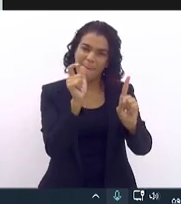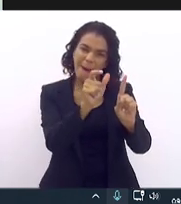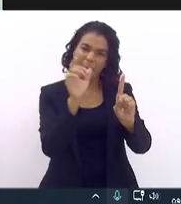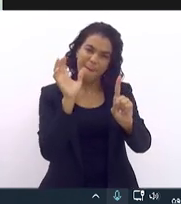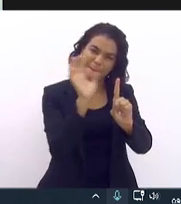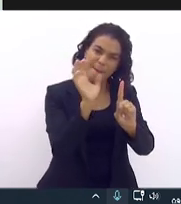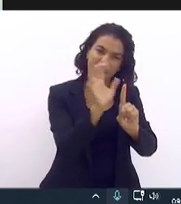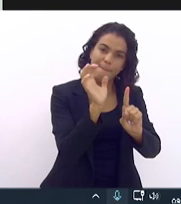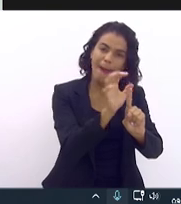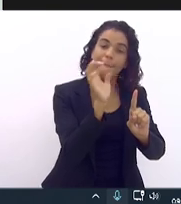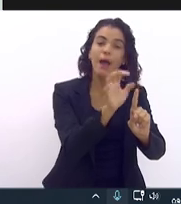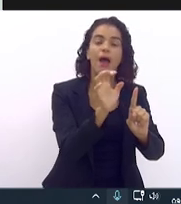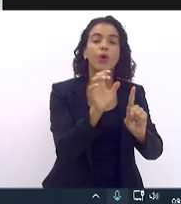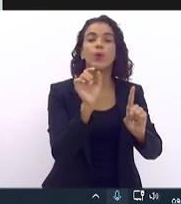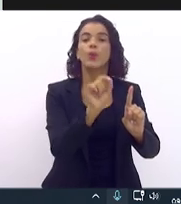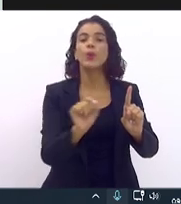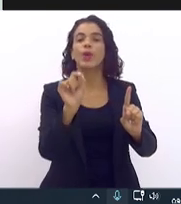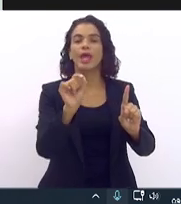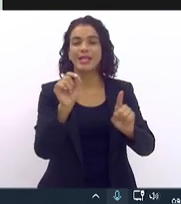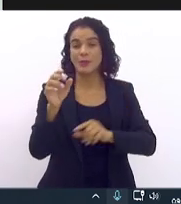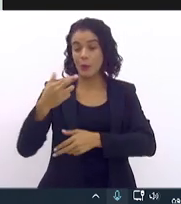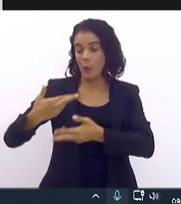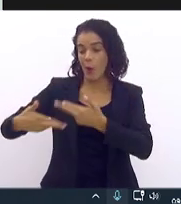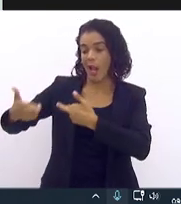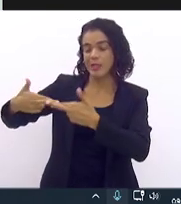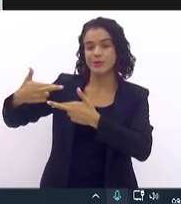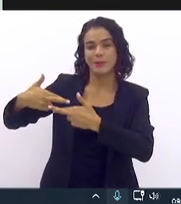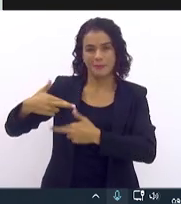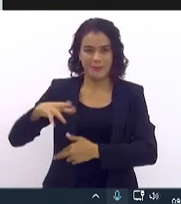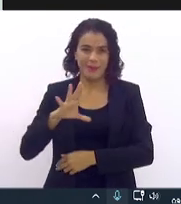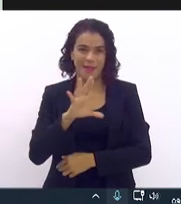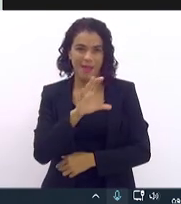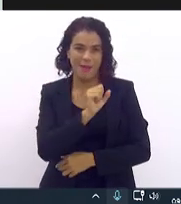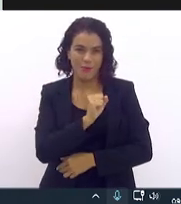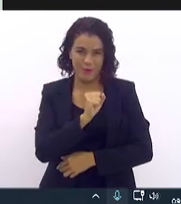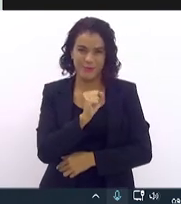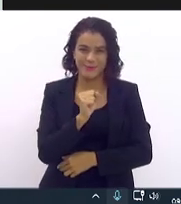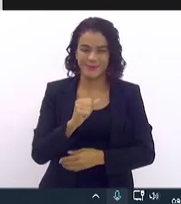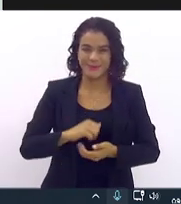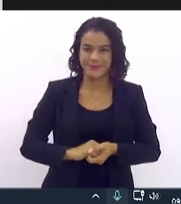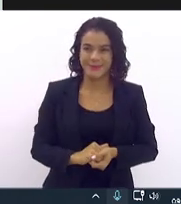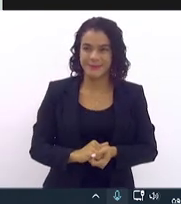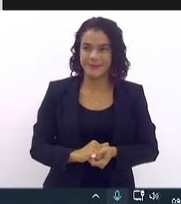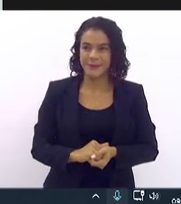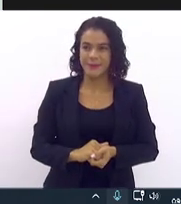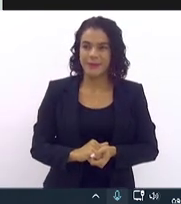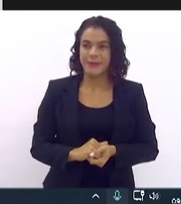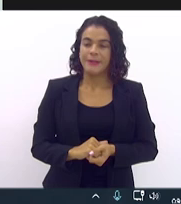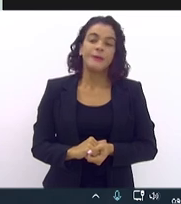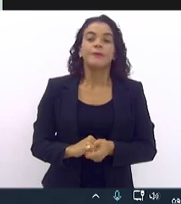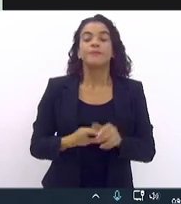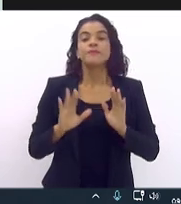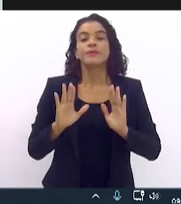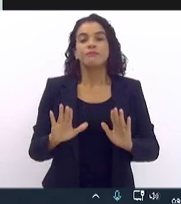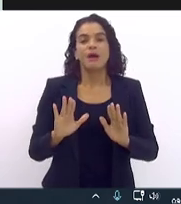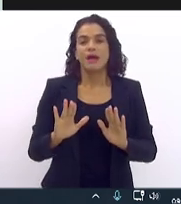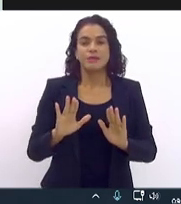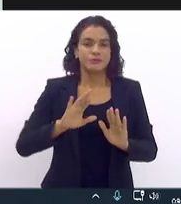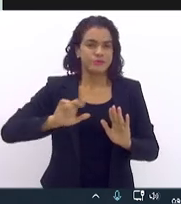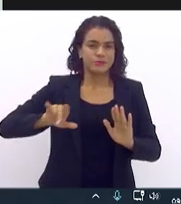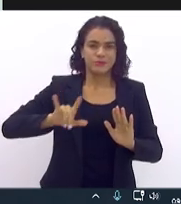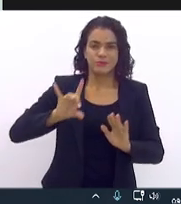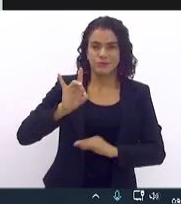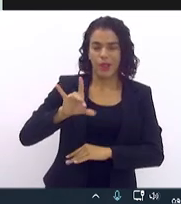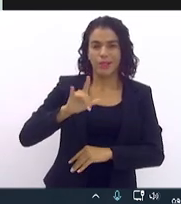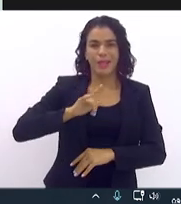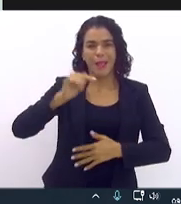coisa, em especial vindo de relacionamentos amorosos ou ex-relacionamentos, tá? Mas não só isso,